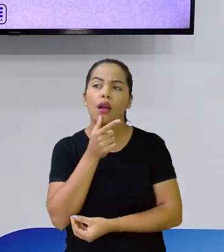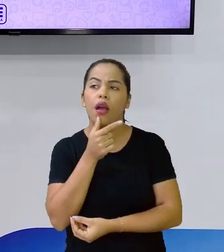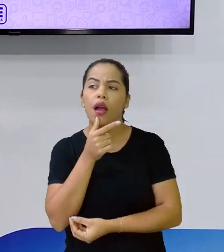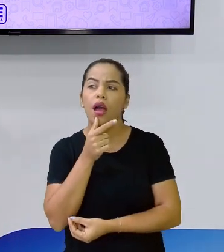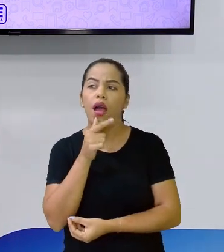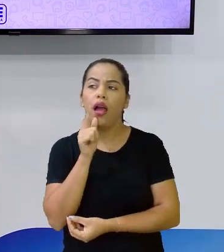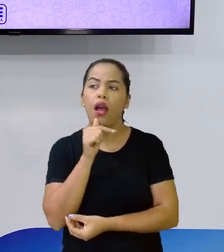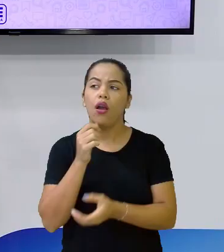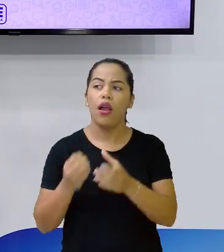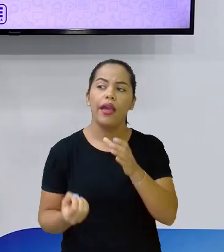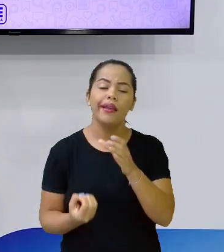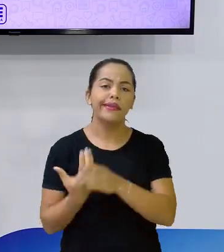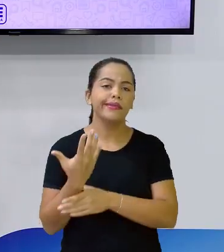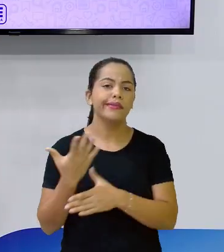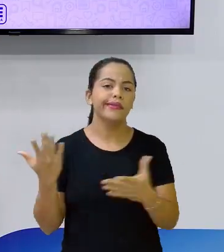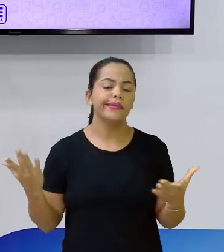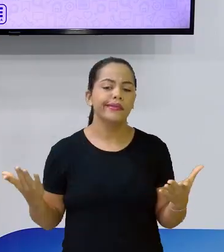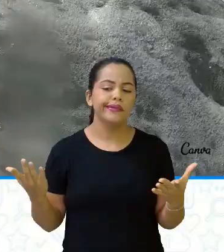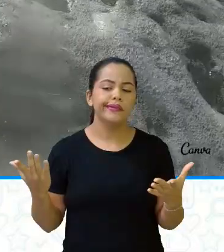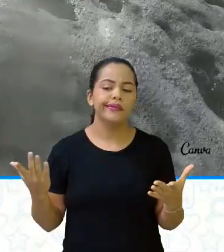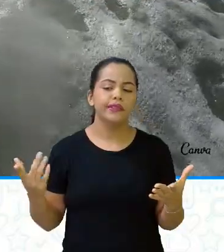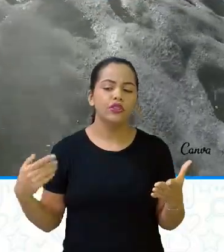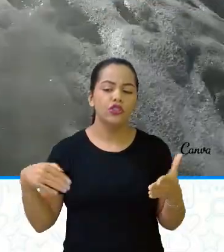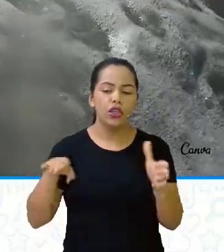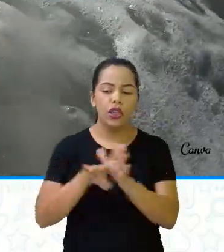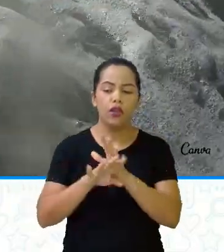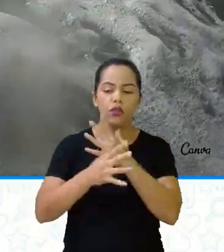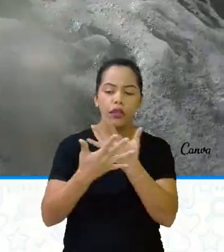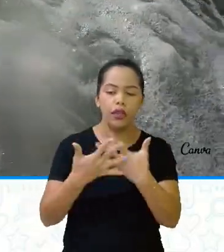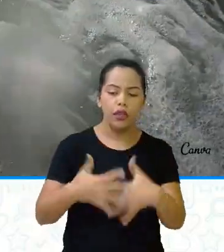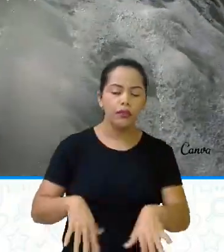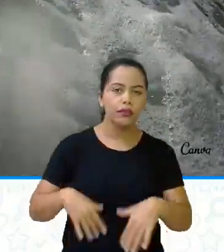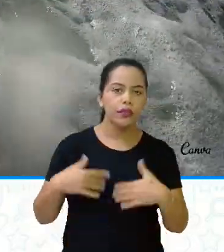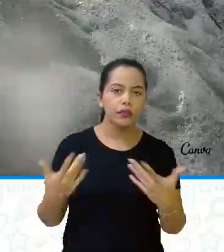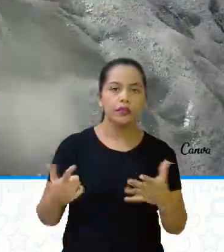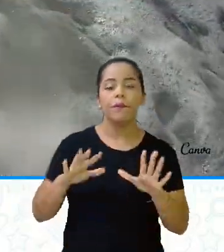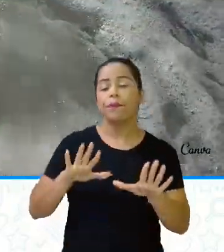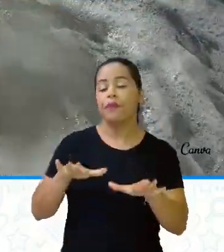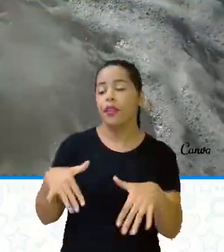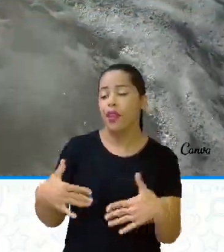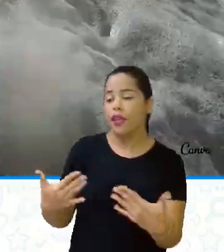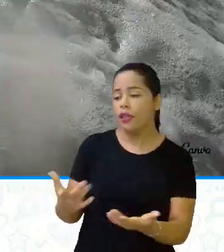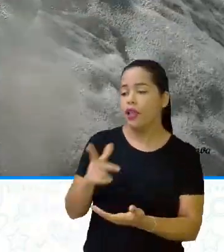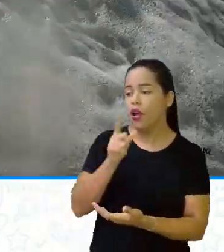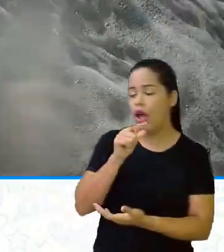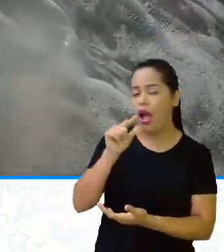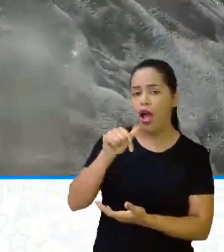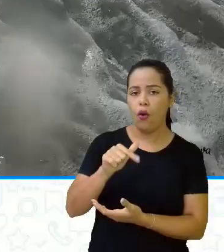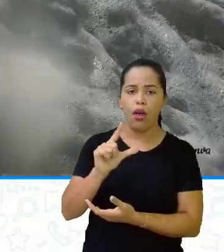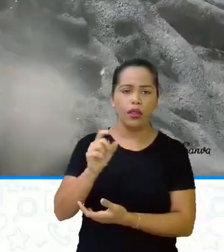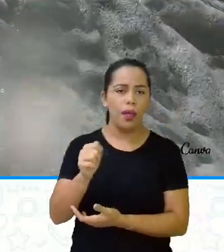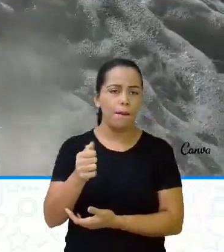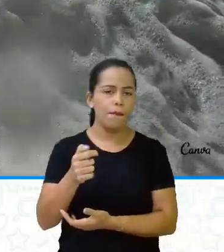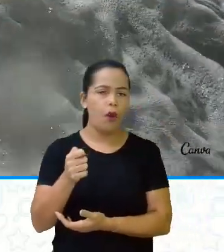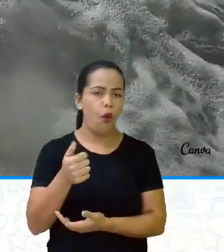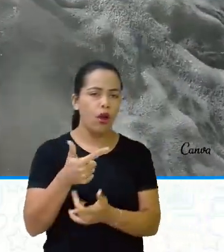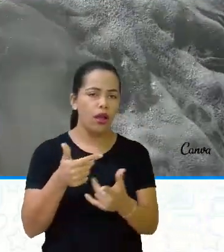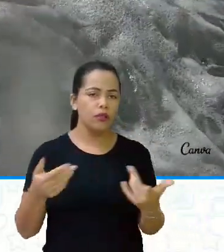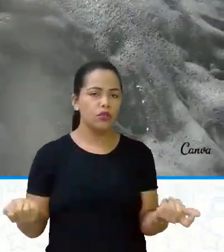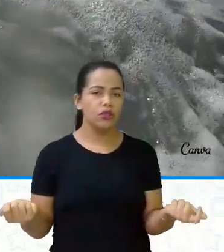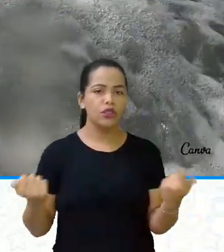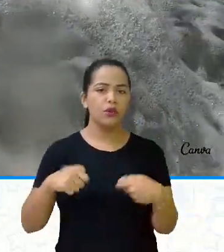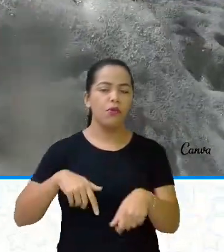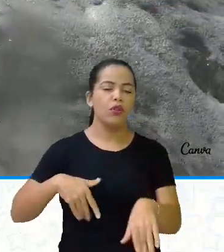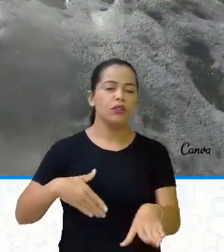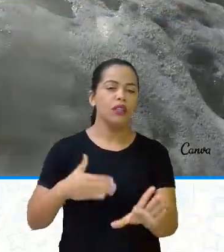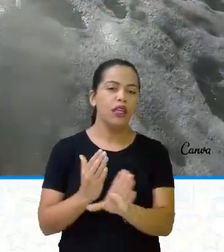de uma forma encanada? Então, a água é uma das poucas substâncias que podem ser encontradas naturalmente em seus